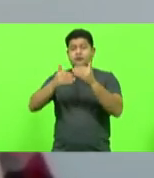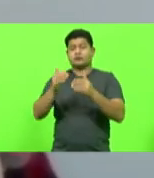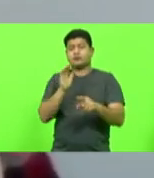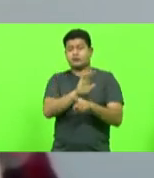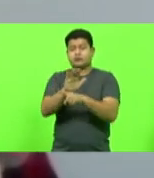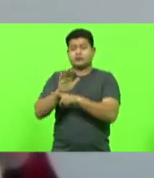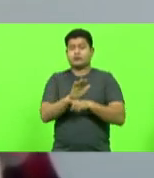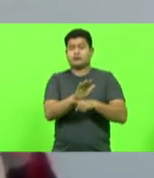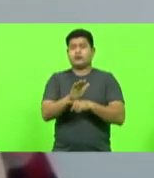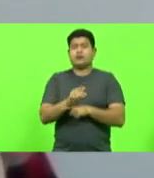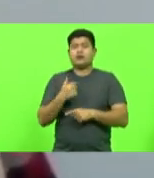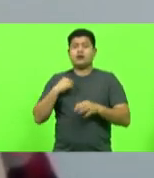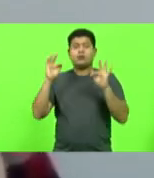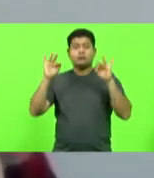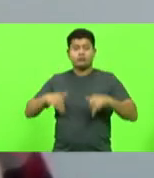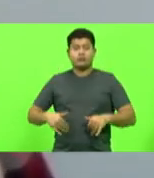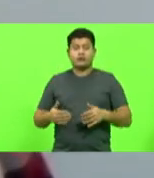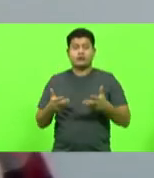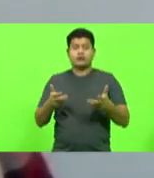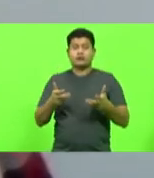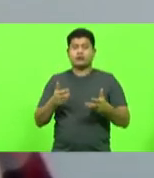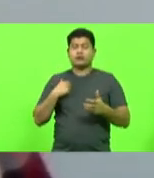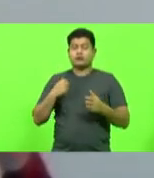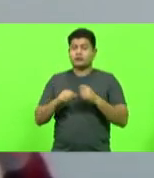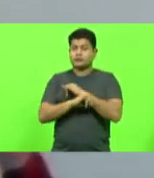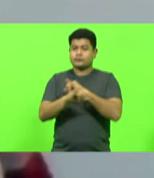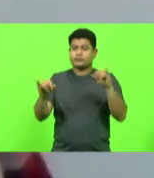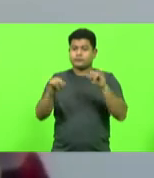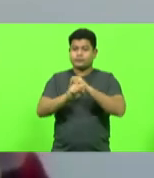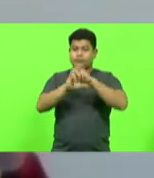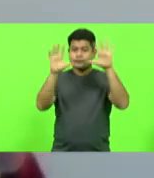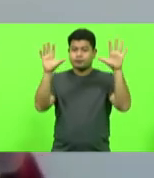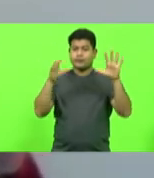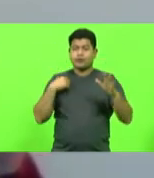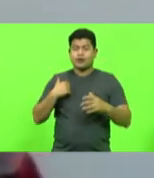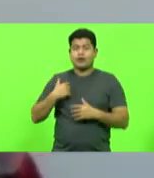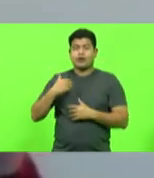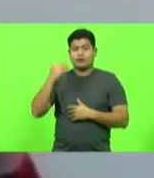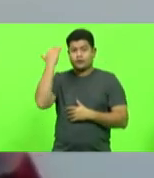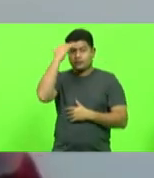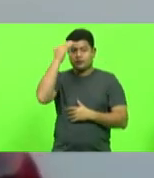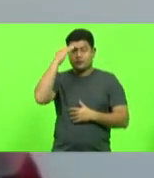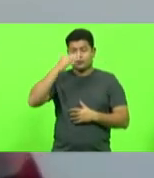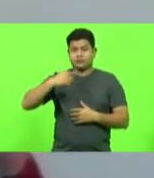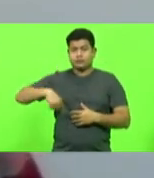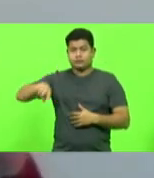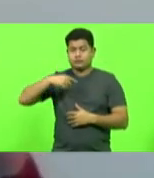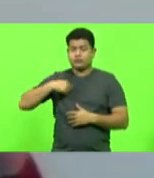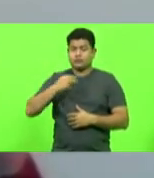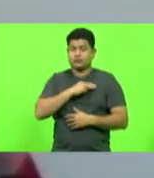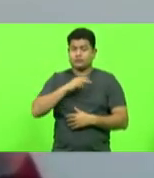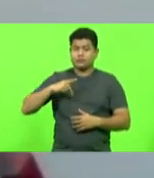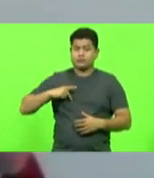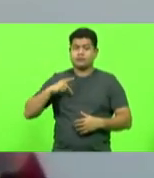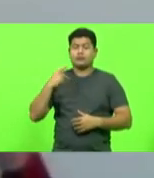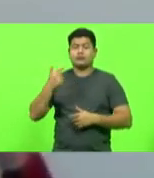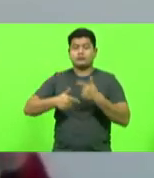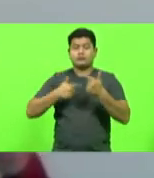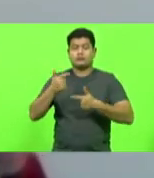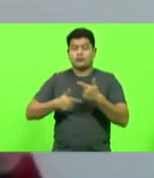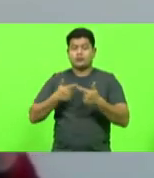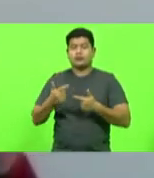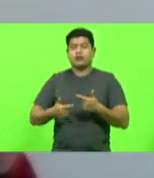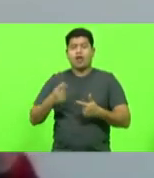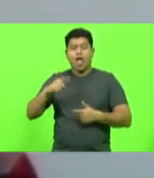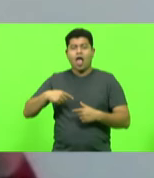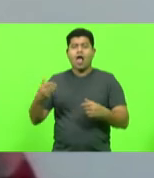então, gostaria de deixar clara a mensagem, né, que diante da natureza da nossa atuação, o Ministério Público é parceiro e interessado